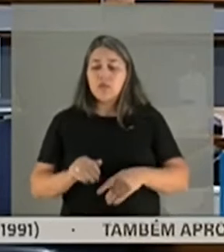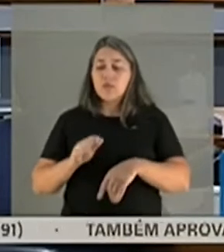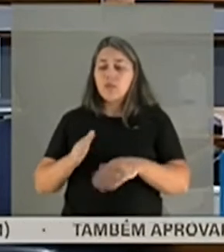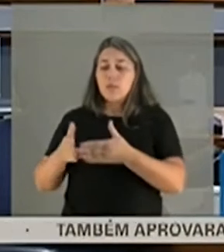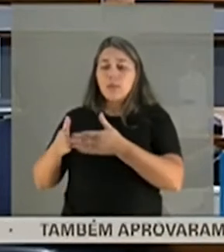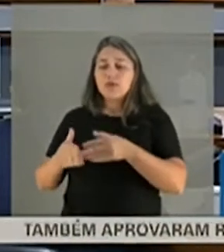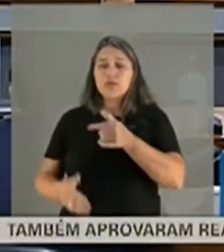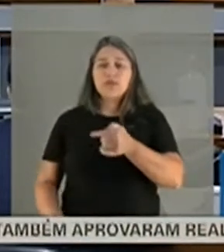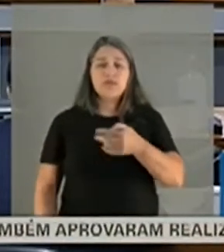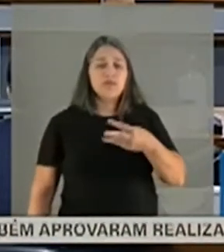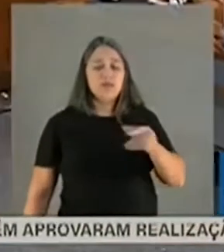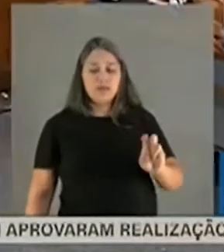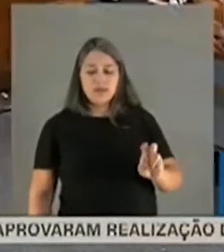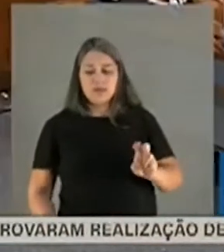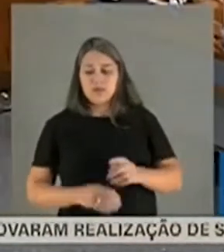735.